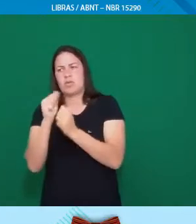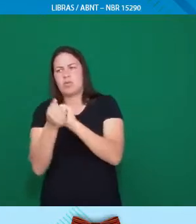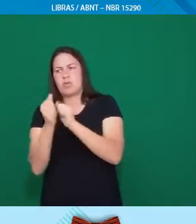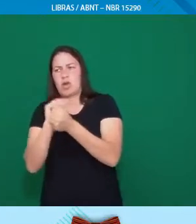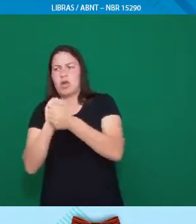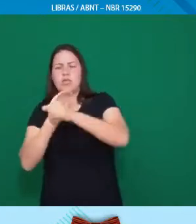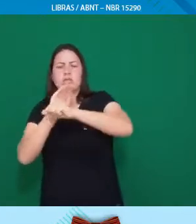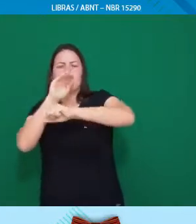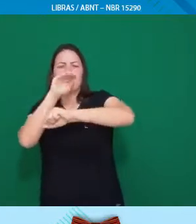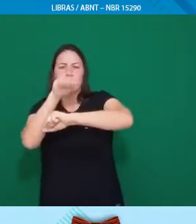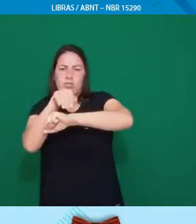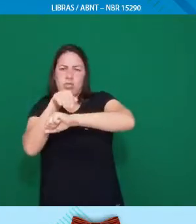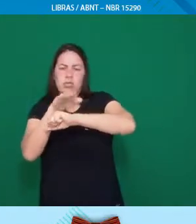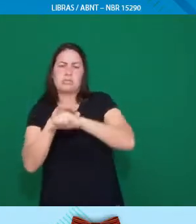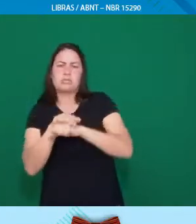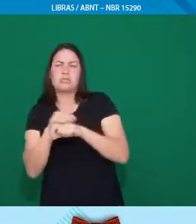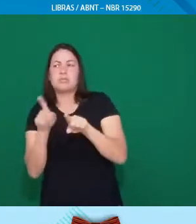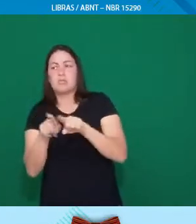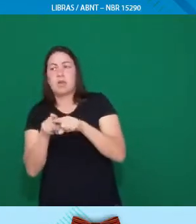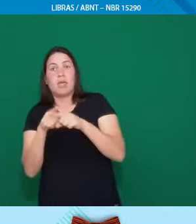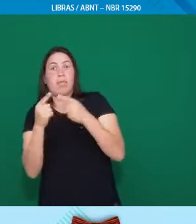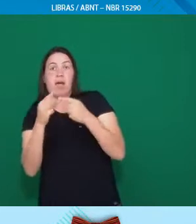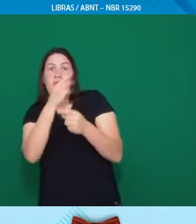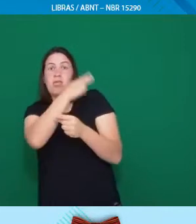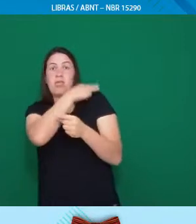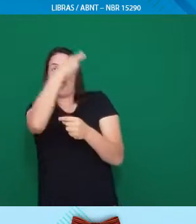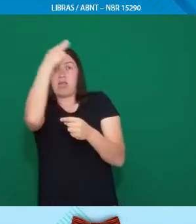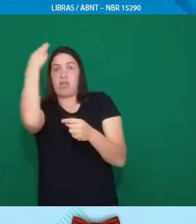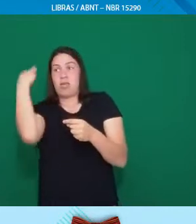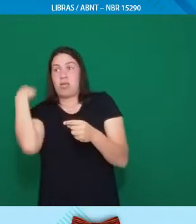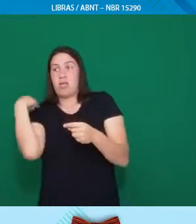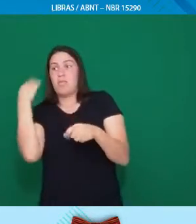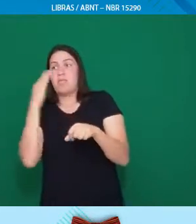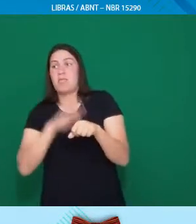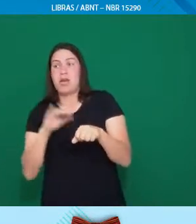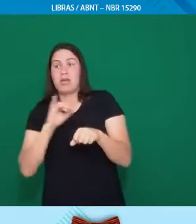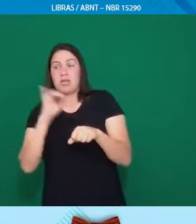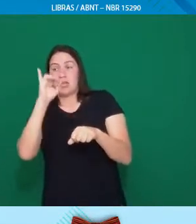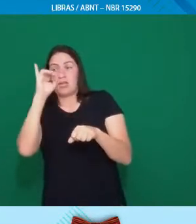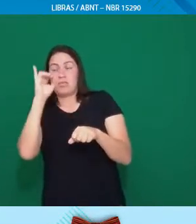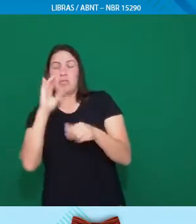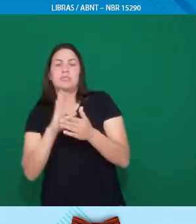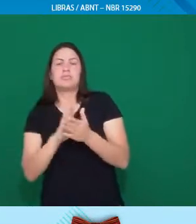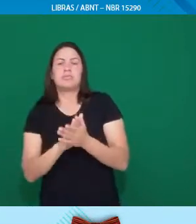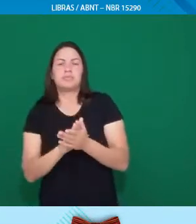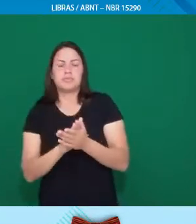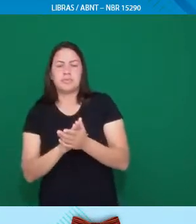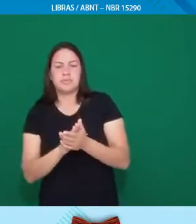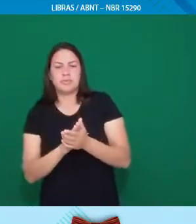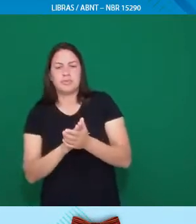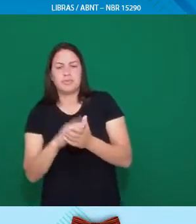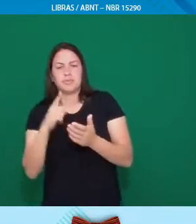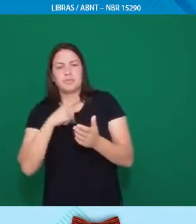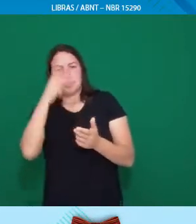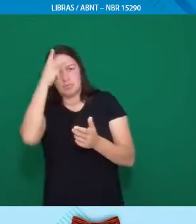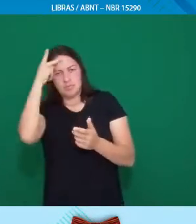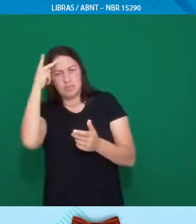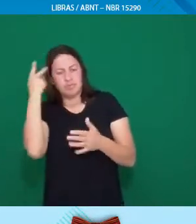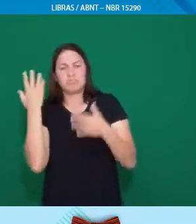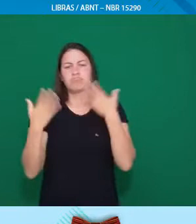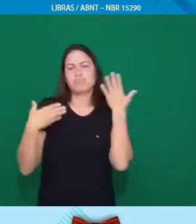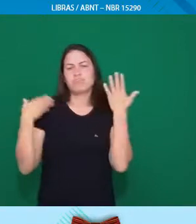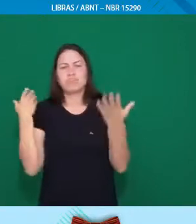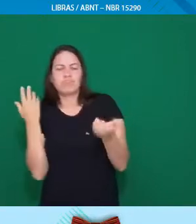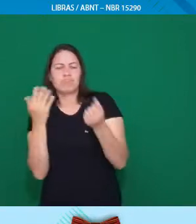temos lá um ginásio mas como o bairro é o maior de Campos Novos e nós não suporta a para quem